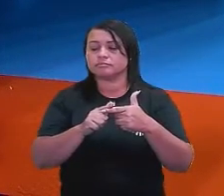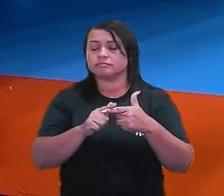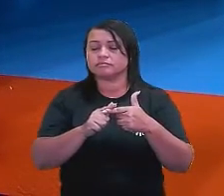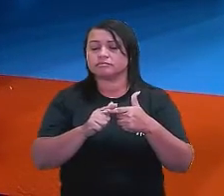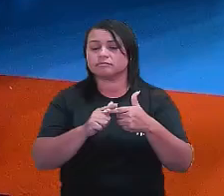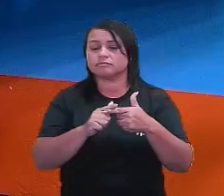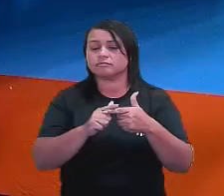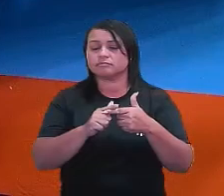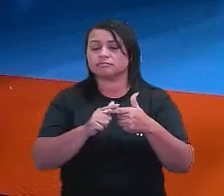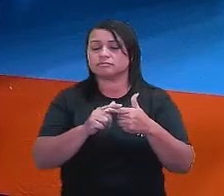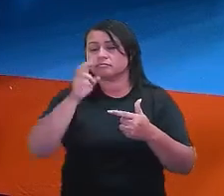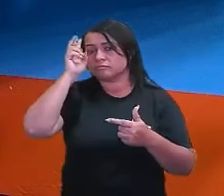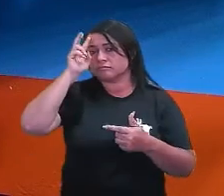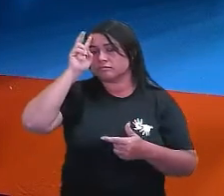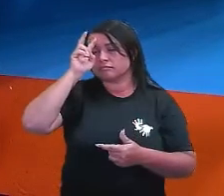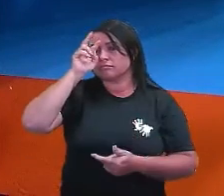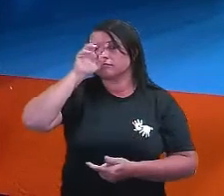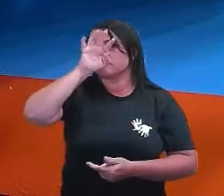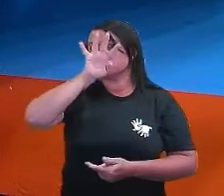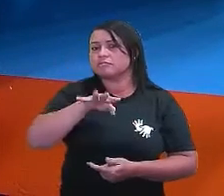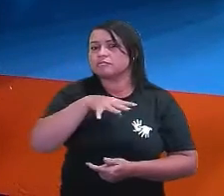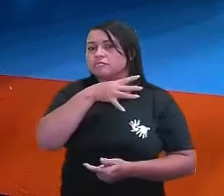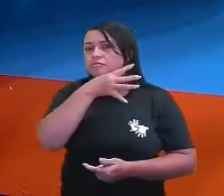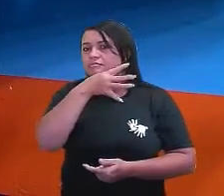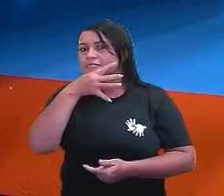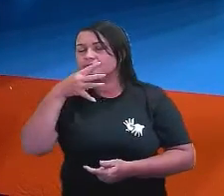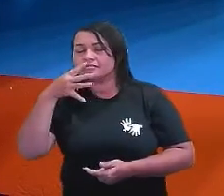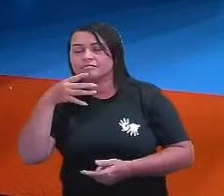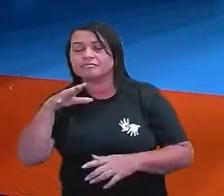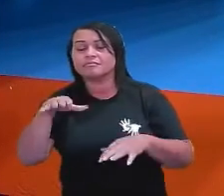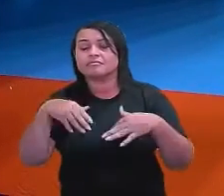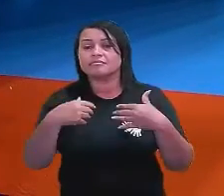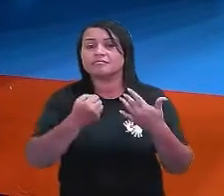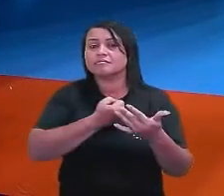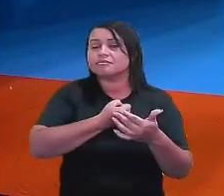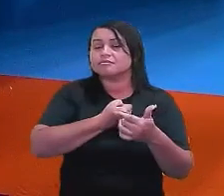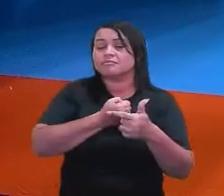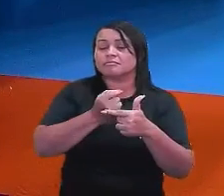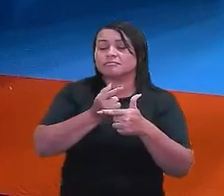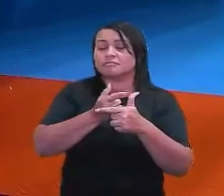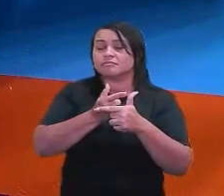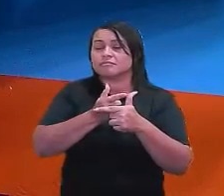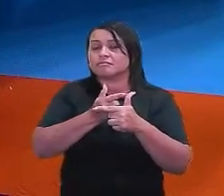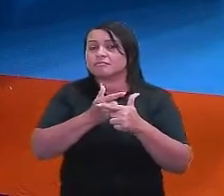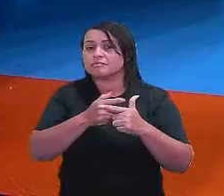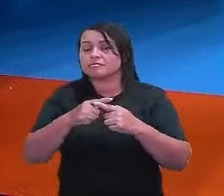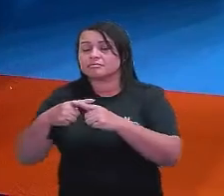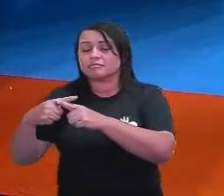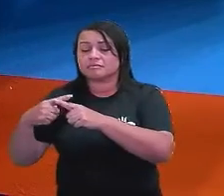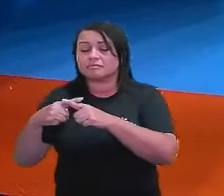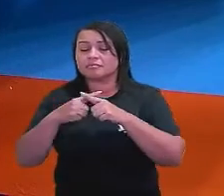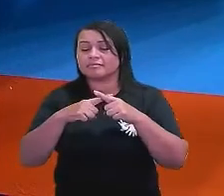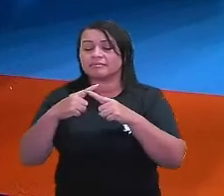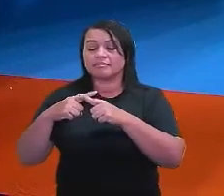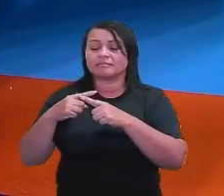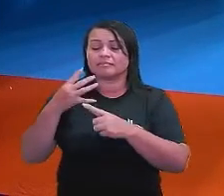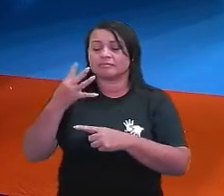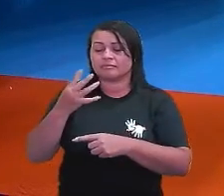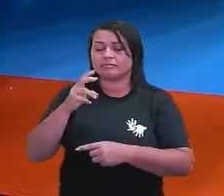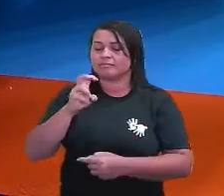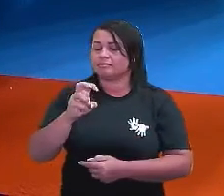lá na minha tabuadinha de 4. Qual é o número multiplicado por 4 que vai dar 5? Não